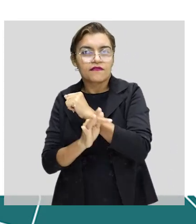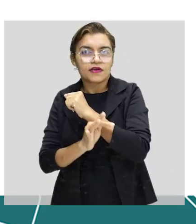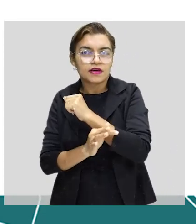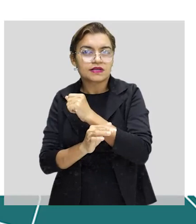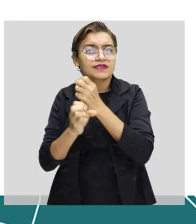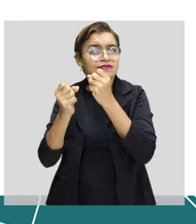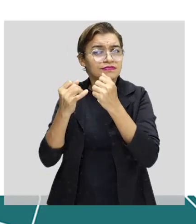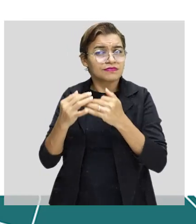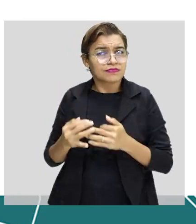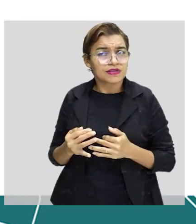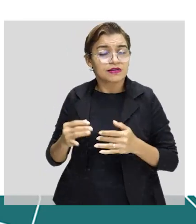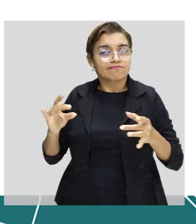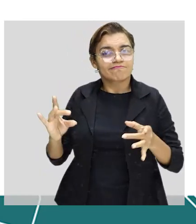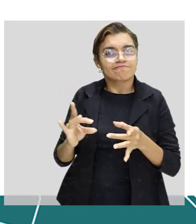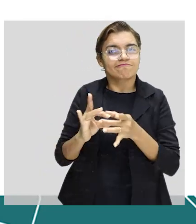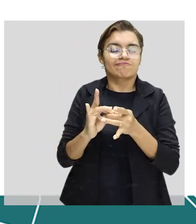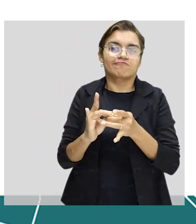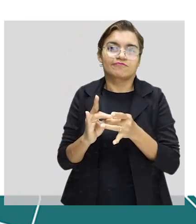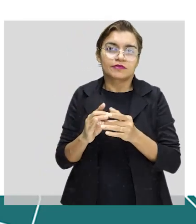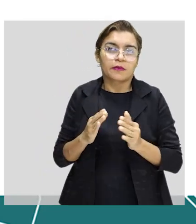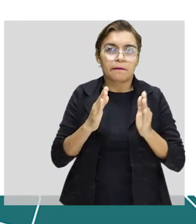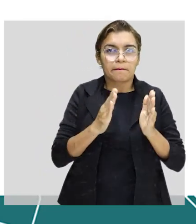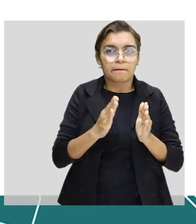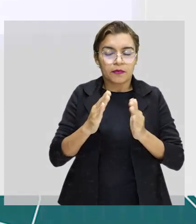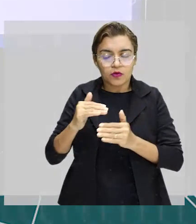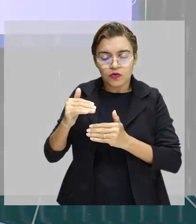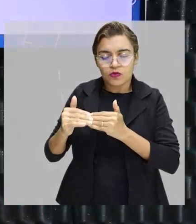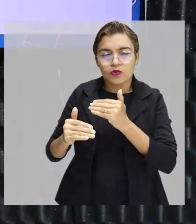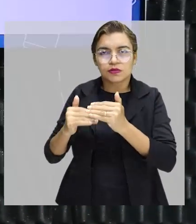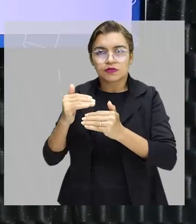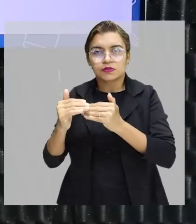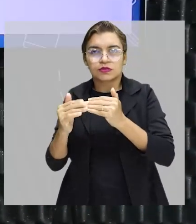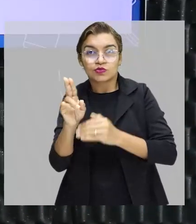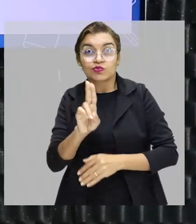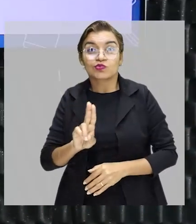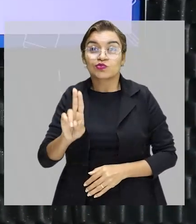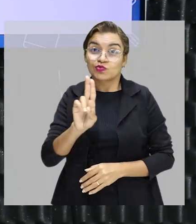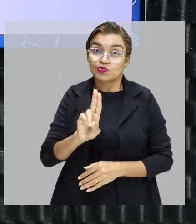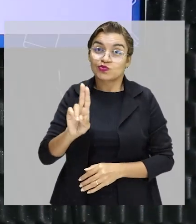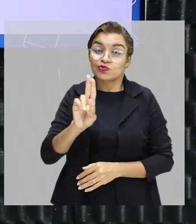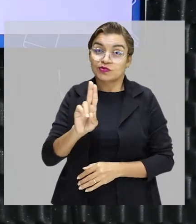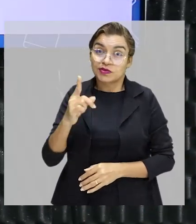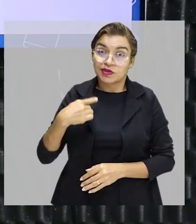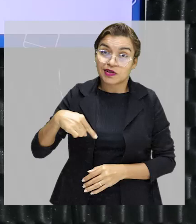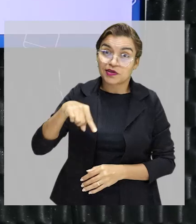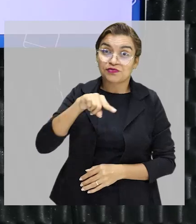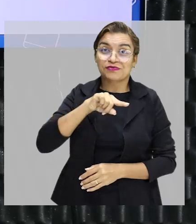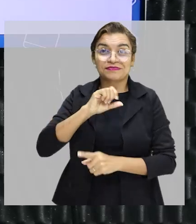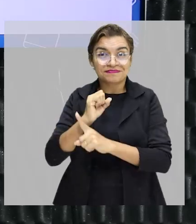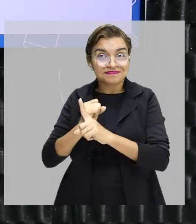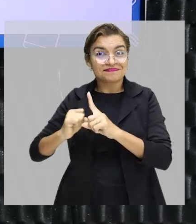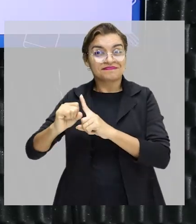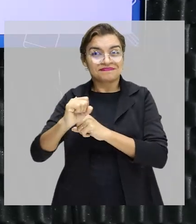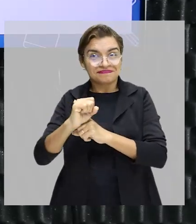Por quê? Porque é um processo muito utilizado na nossa